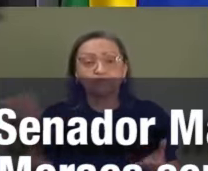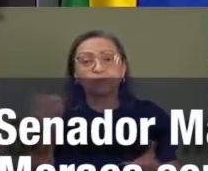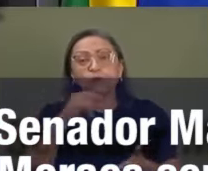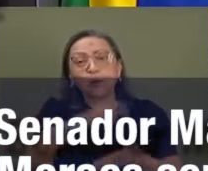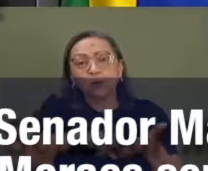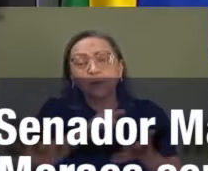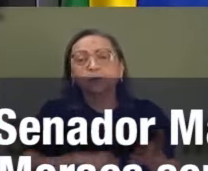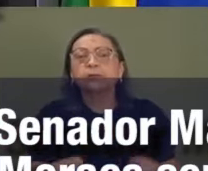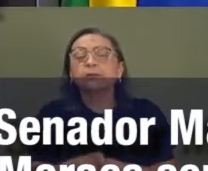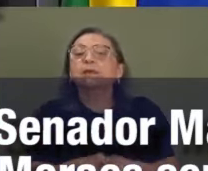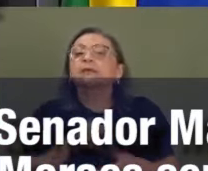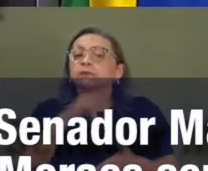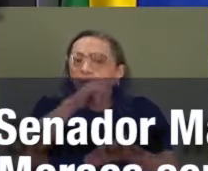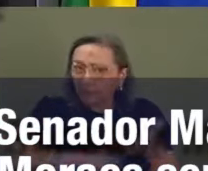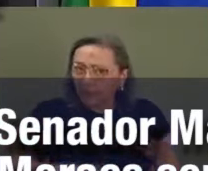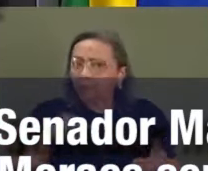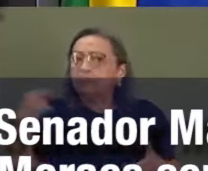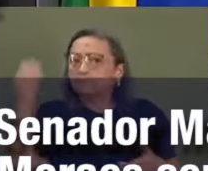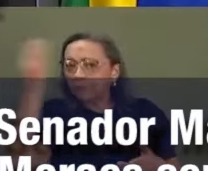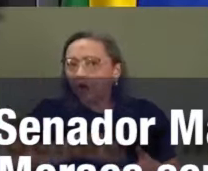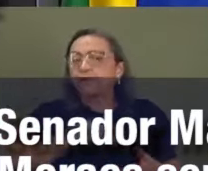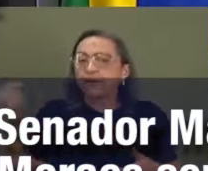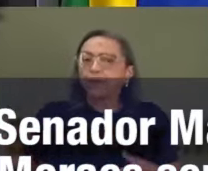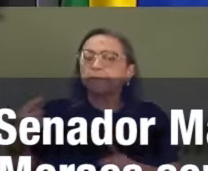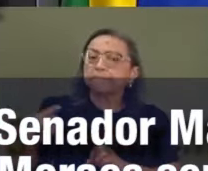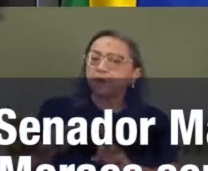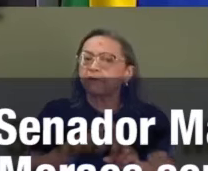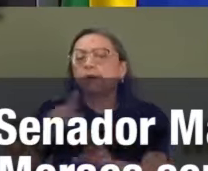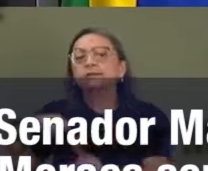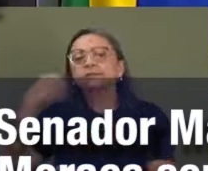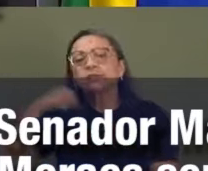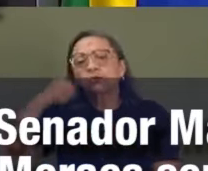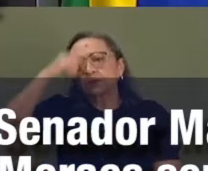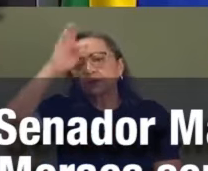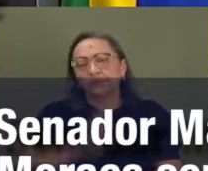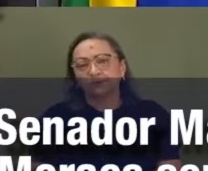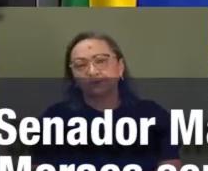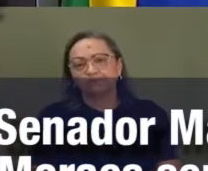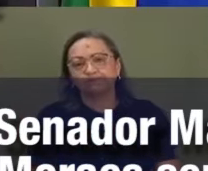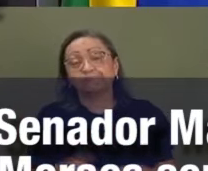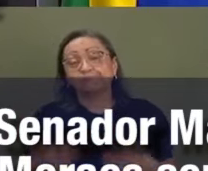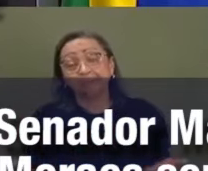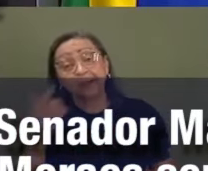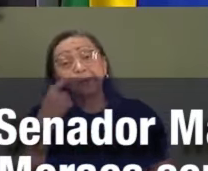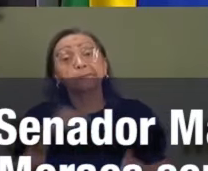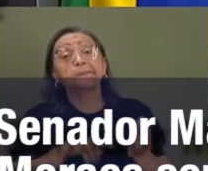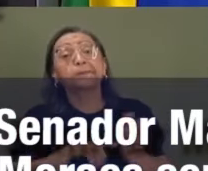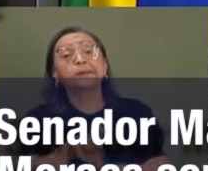contra um senador da República no Brasil. Aí eu pergunto,